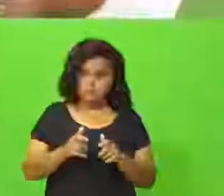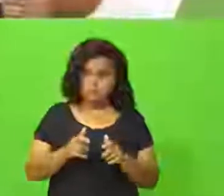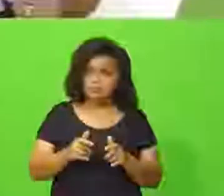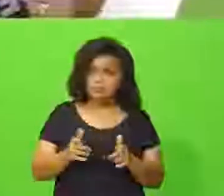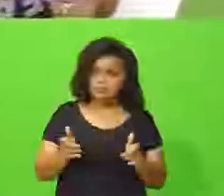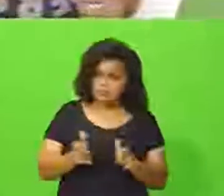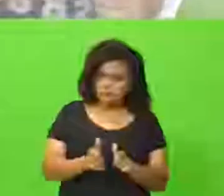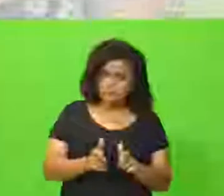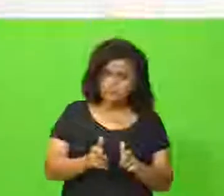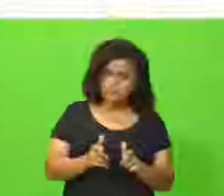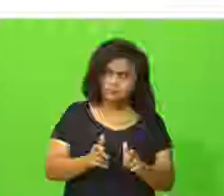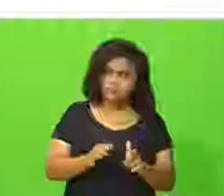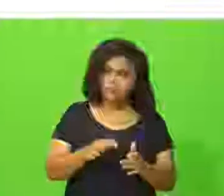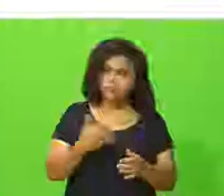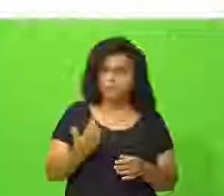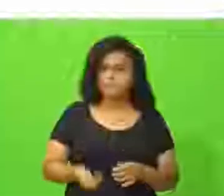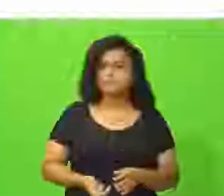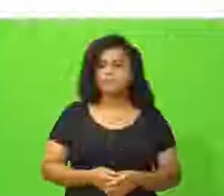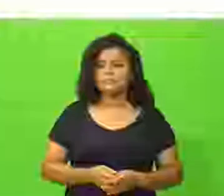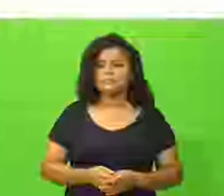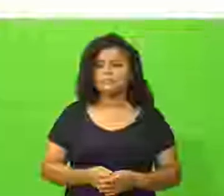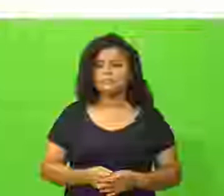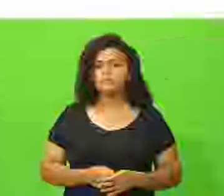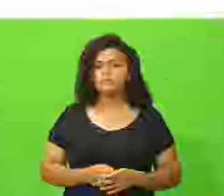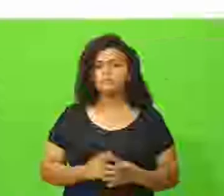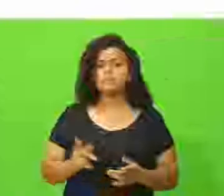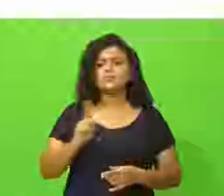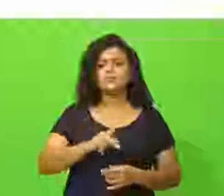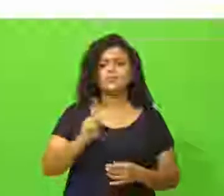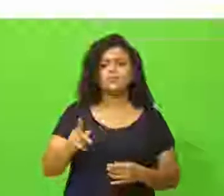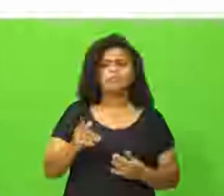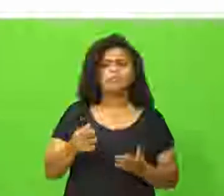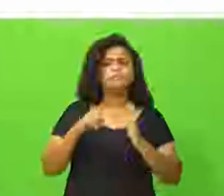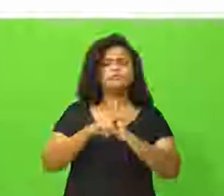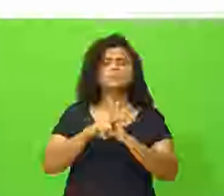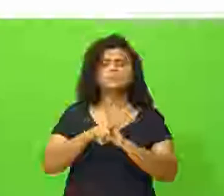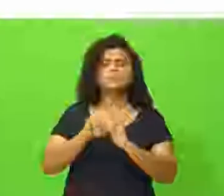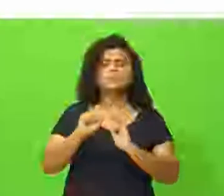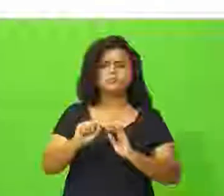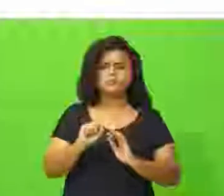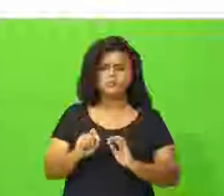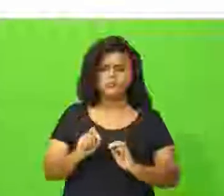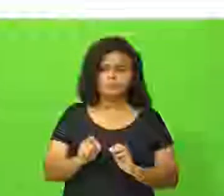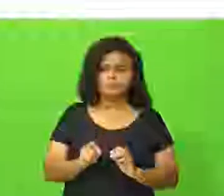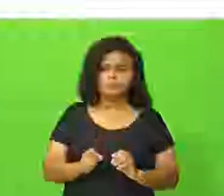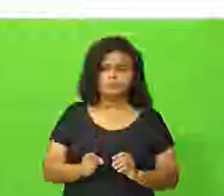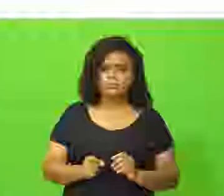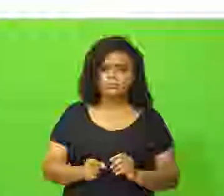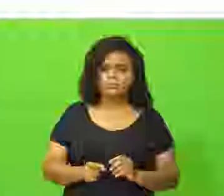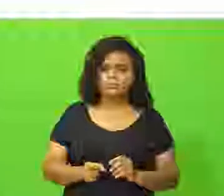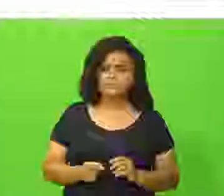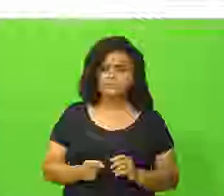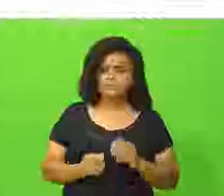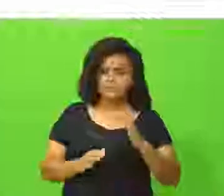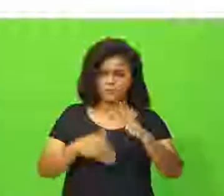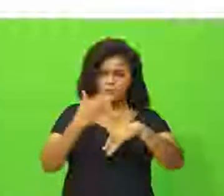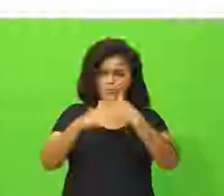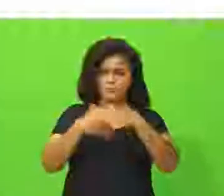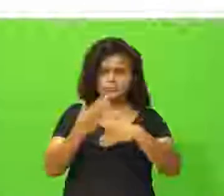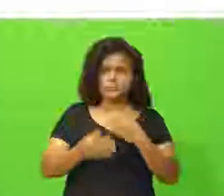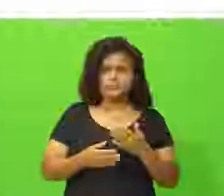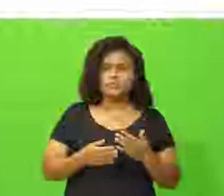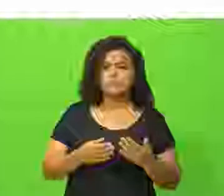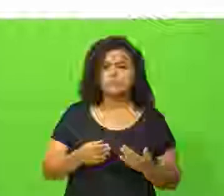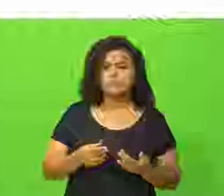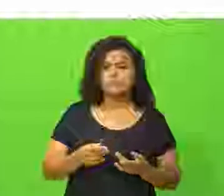natalidade. Professor, eu vou analisar o próximo tema, que é a respeito sobre a evolução da